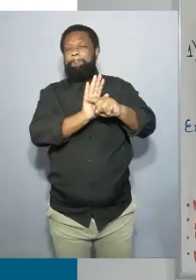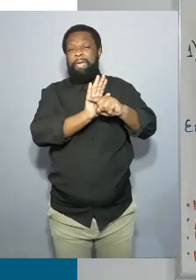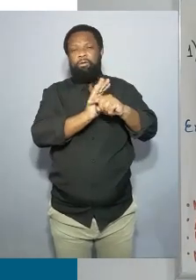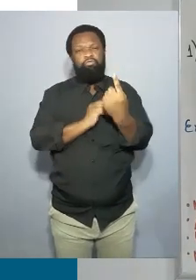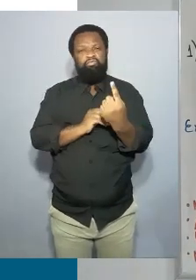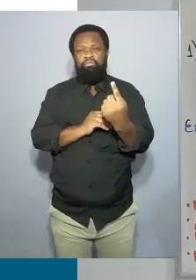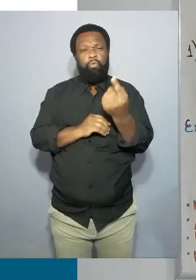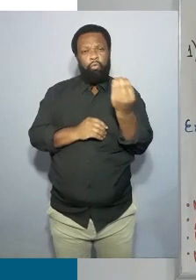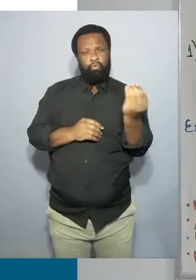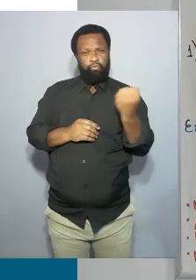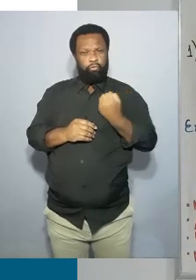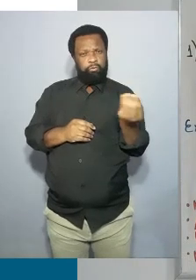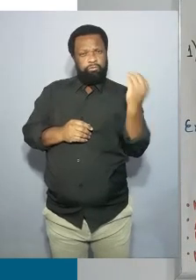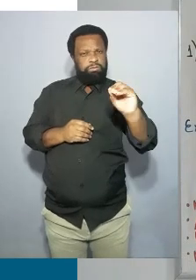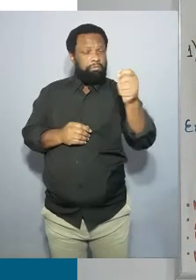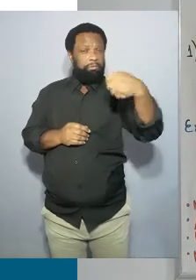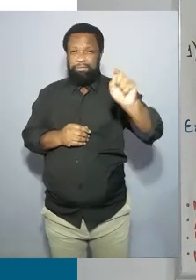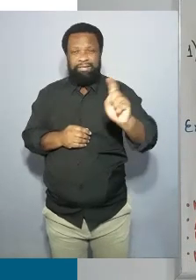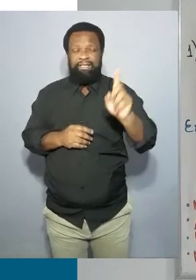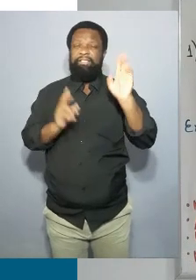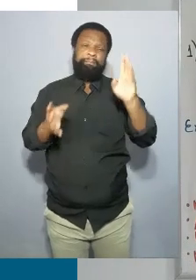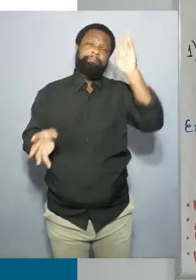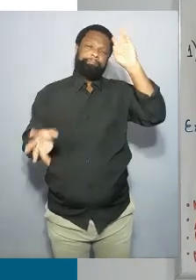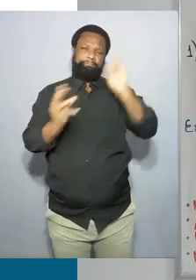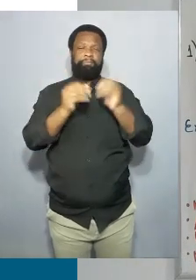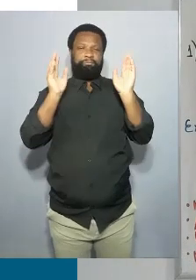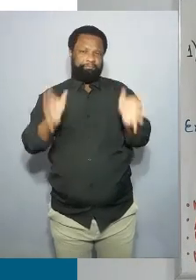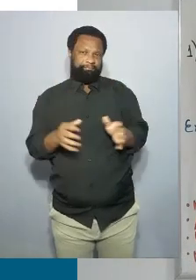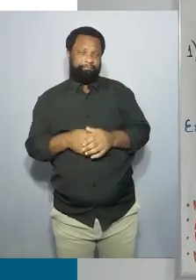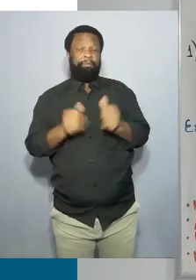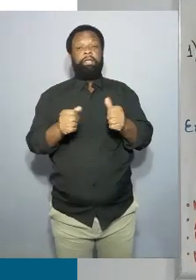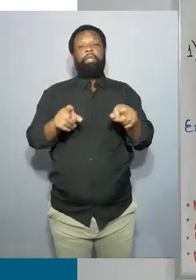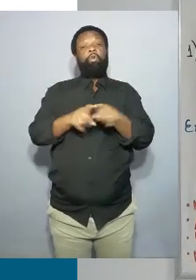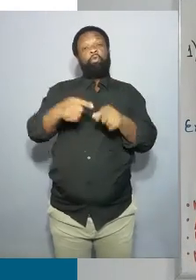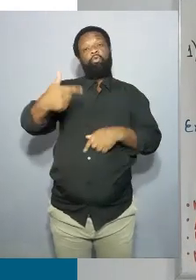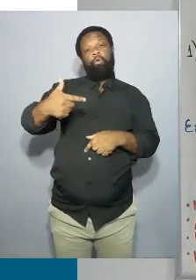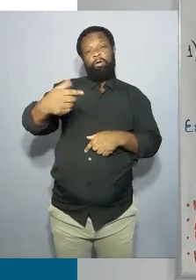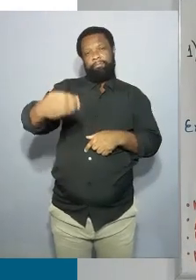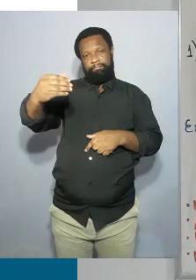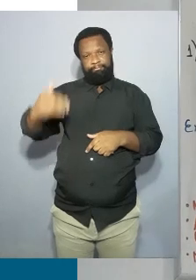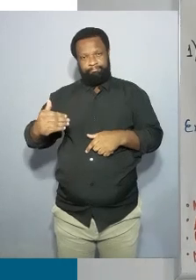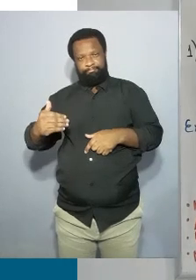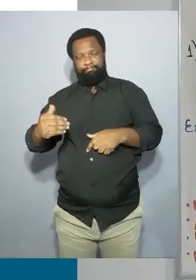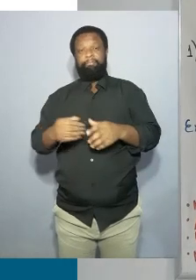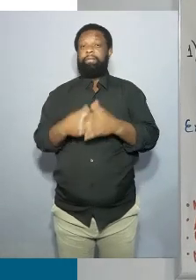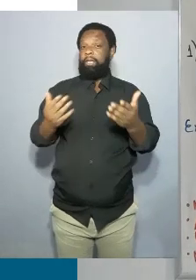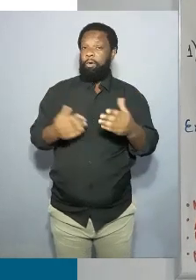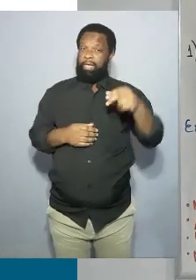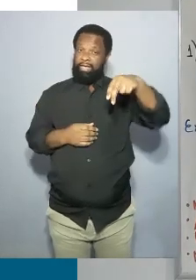preciso colocar um 1 aqui embaixo, já está implícito. Tudo bem? E o 2 vem aqui.